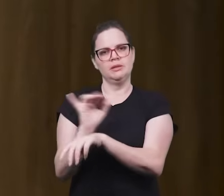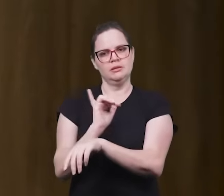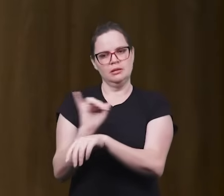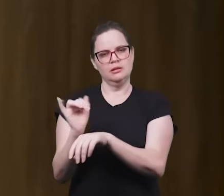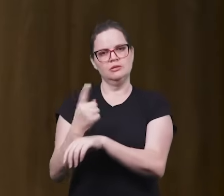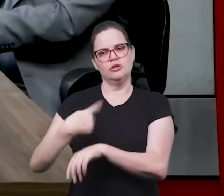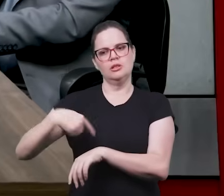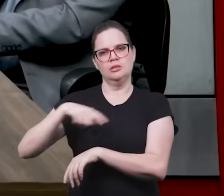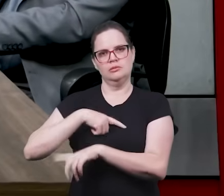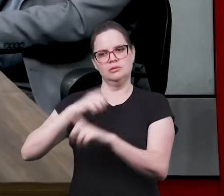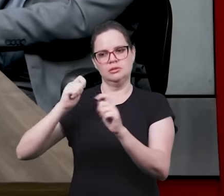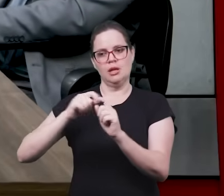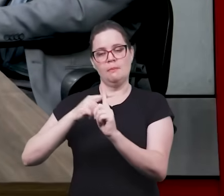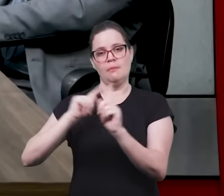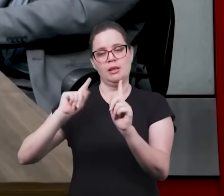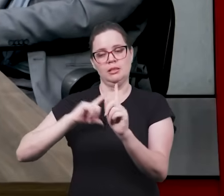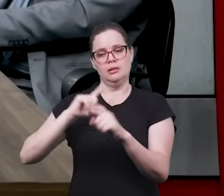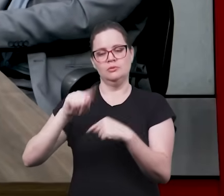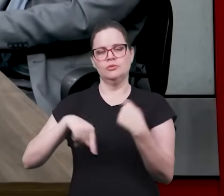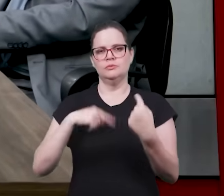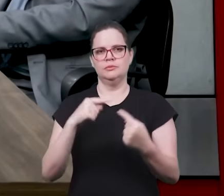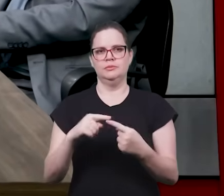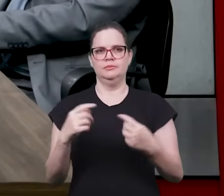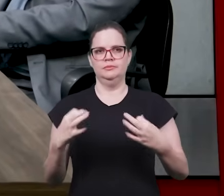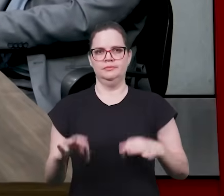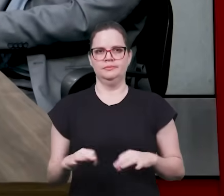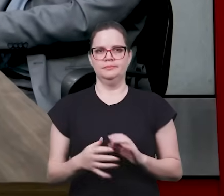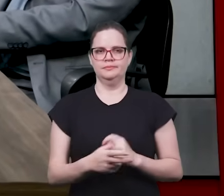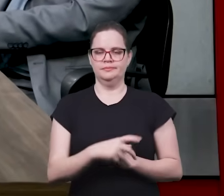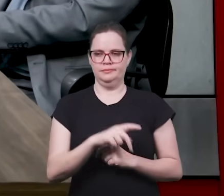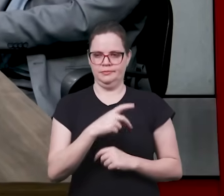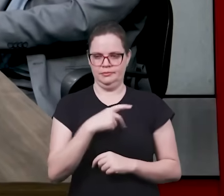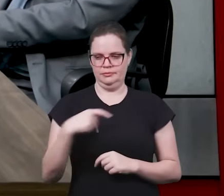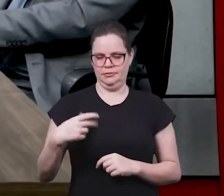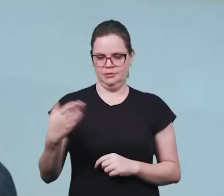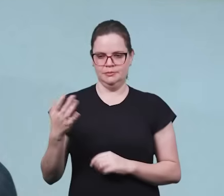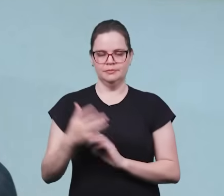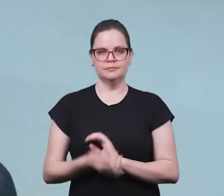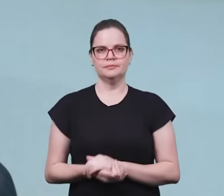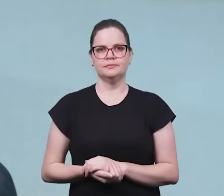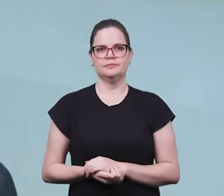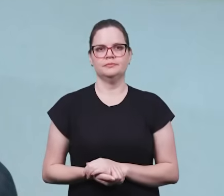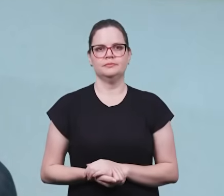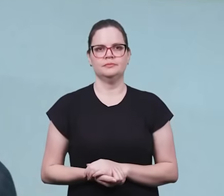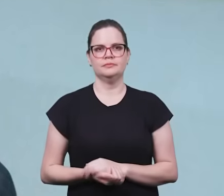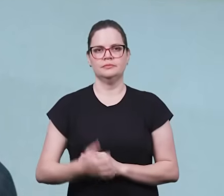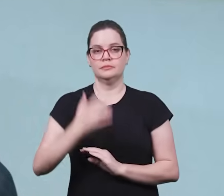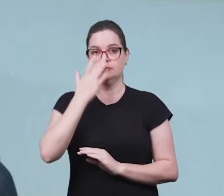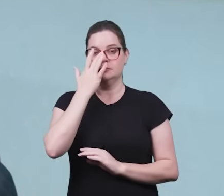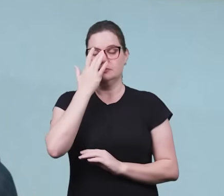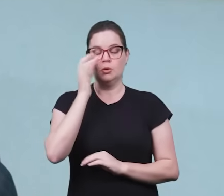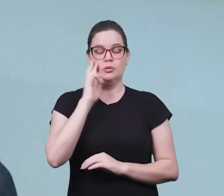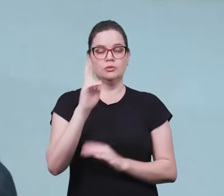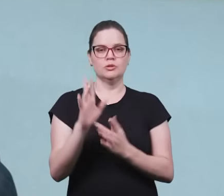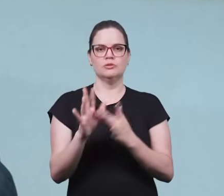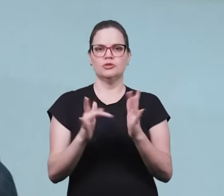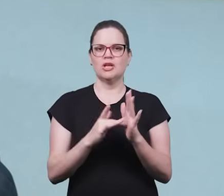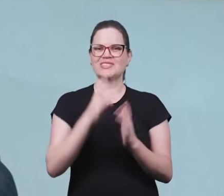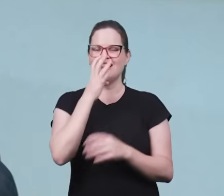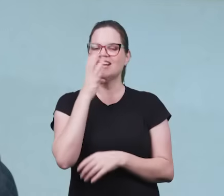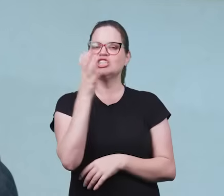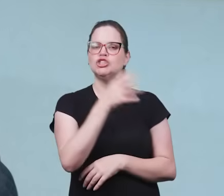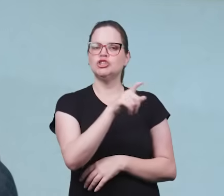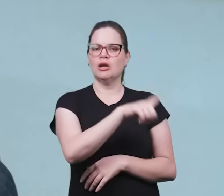um propósito, pastor Marcos? É isso mesmo, A crítica aqui referida por